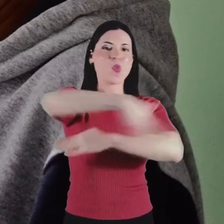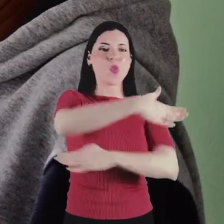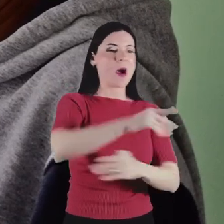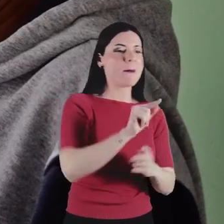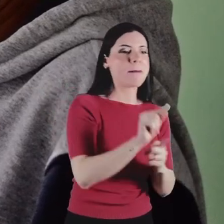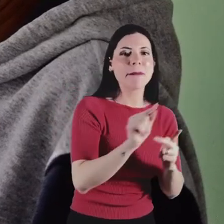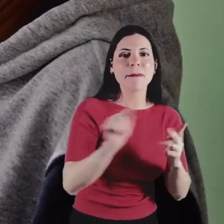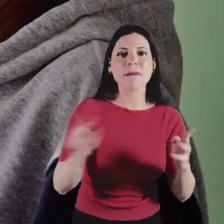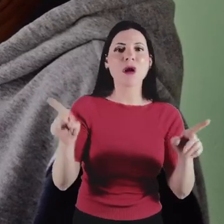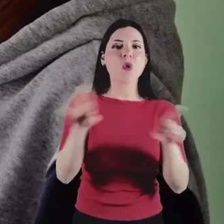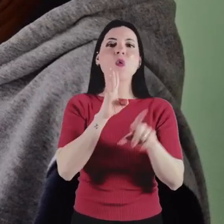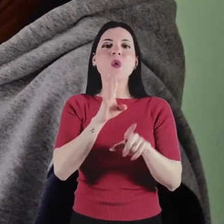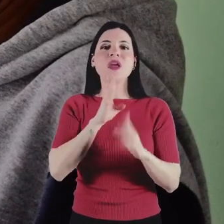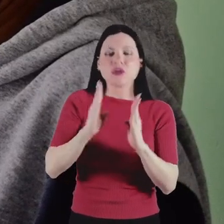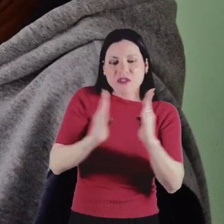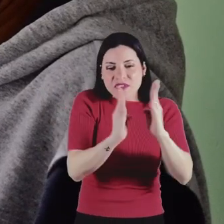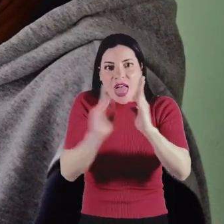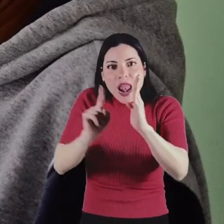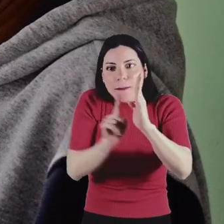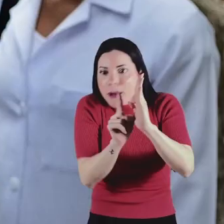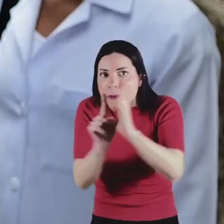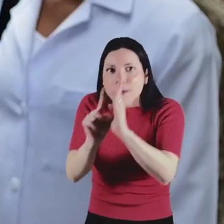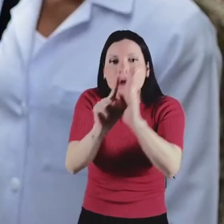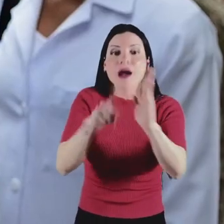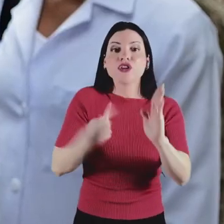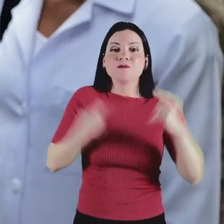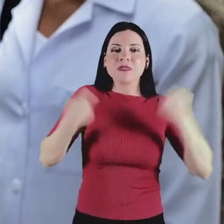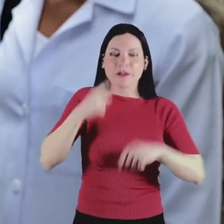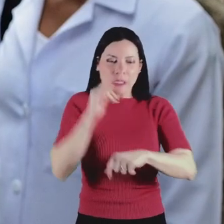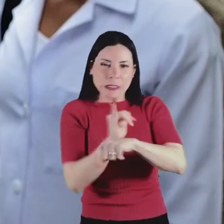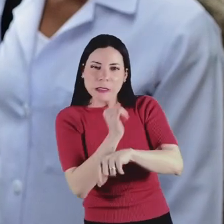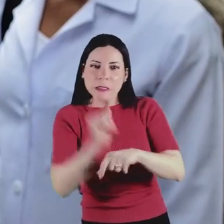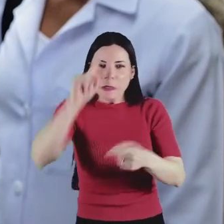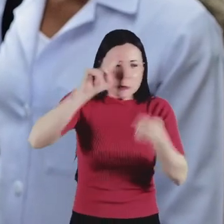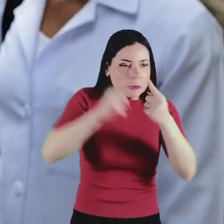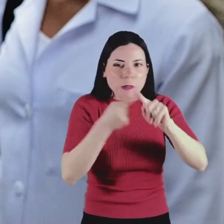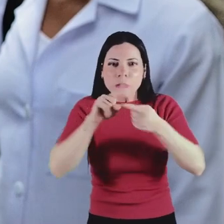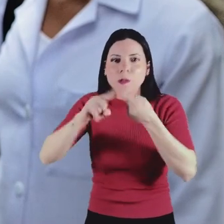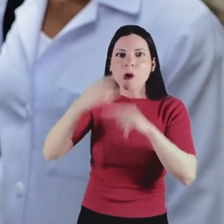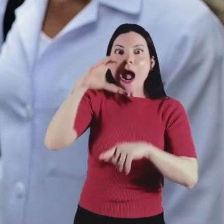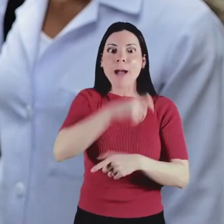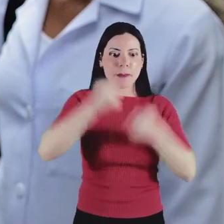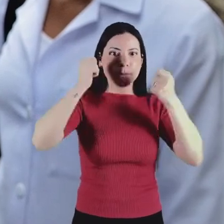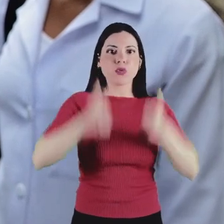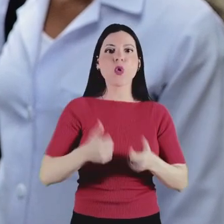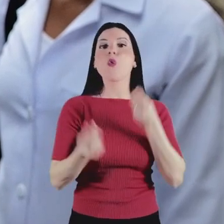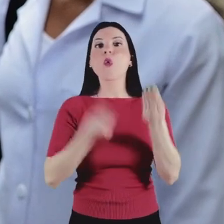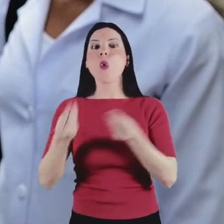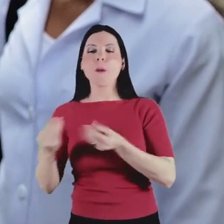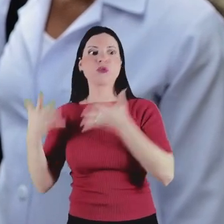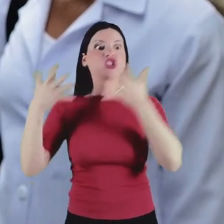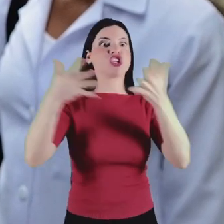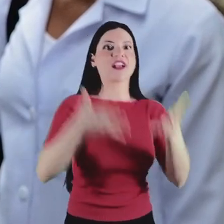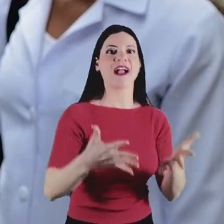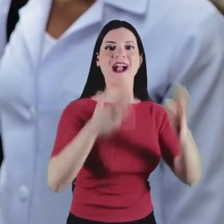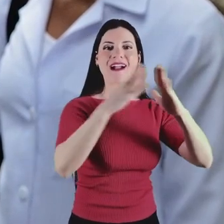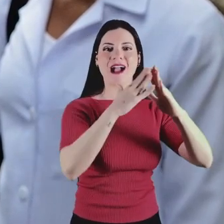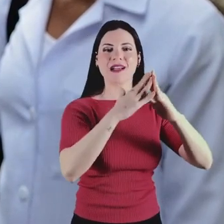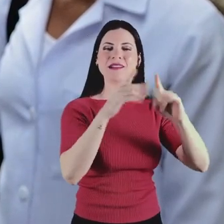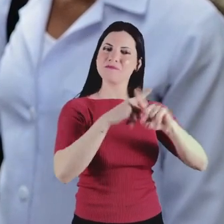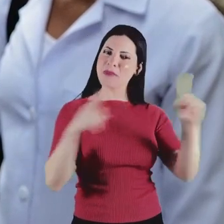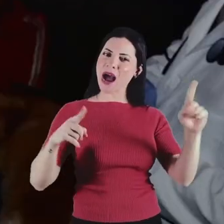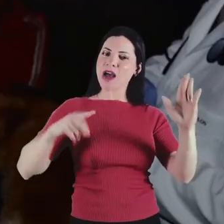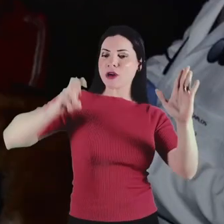conheço todas as ruas, todas as vielas. E aí a gente tinha que ter um pensamento lógico e rápido de como chegar nessa